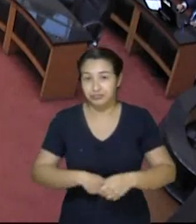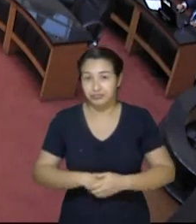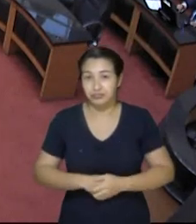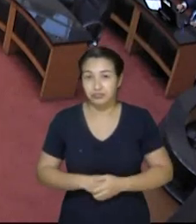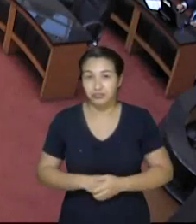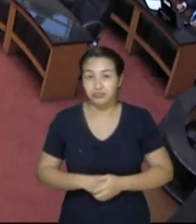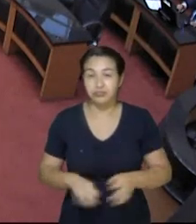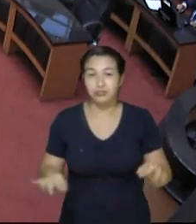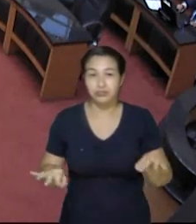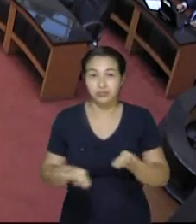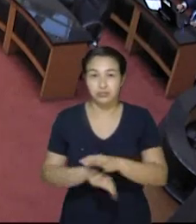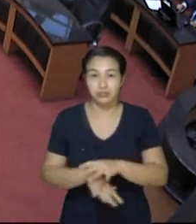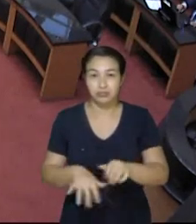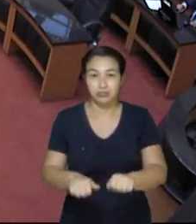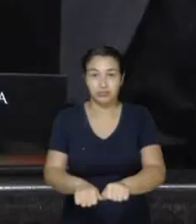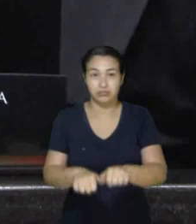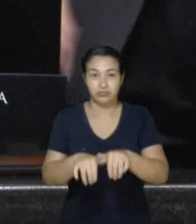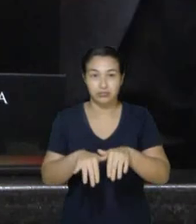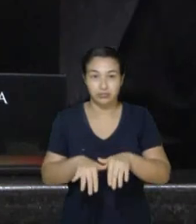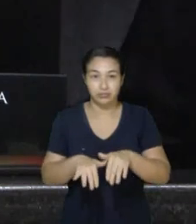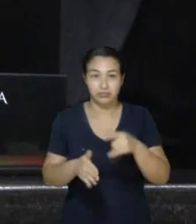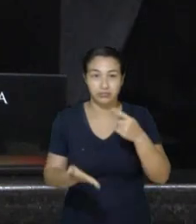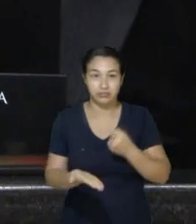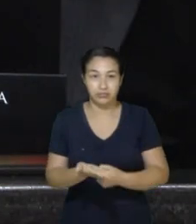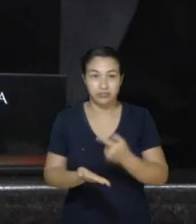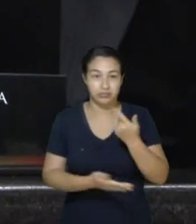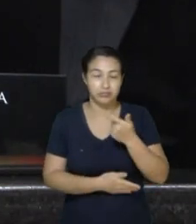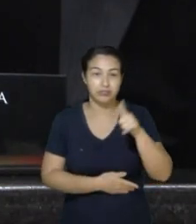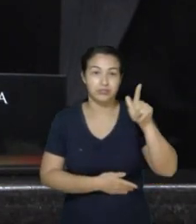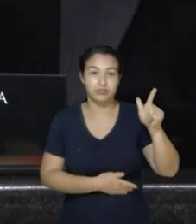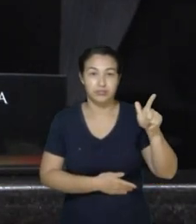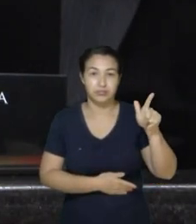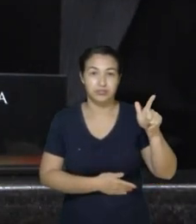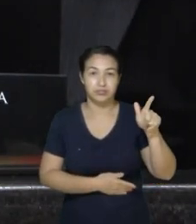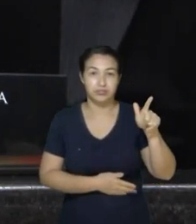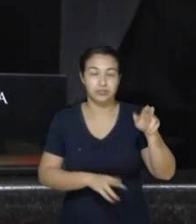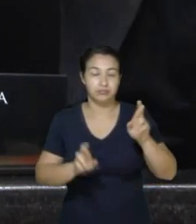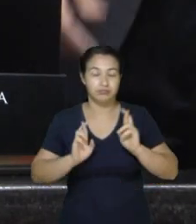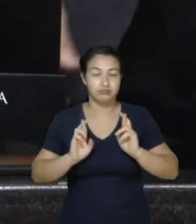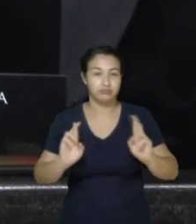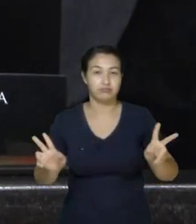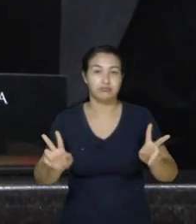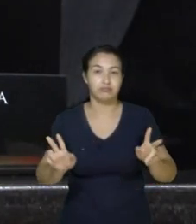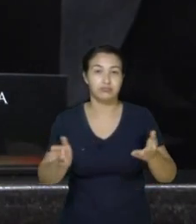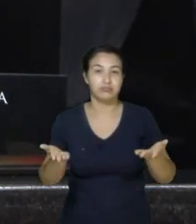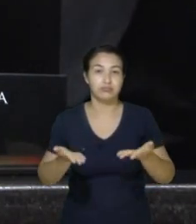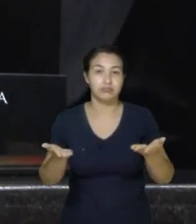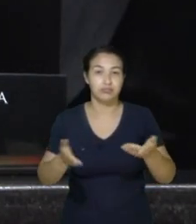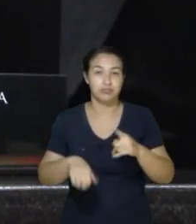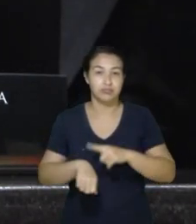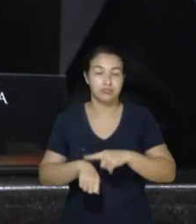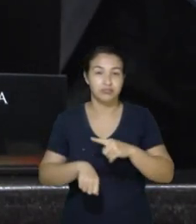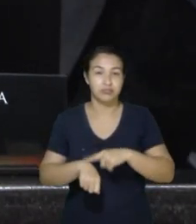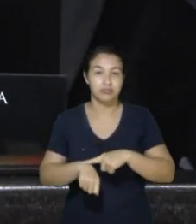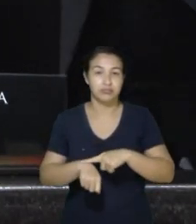encerro a presente sessão e convoco outra extraordinária para hoje às